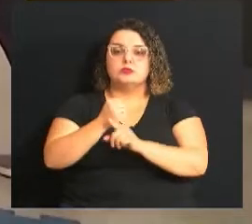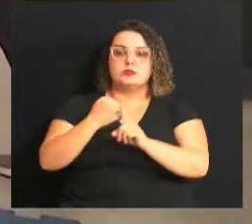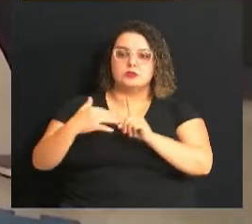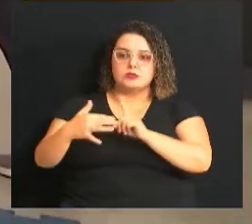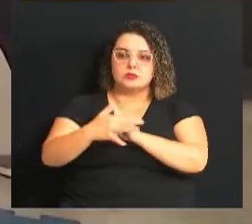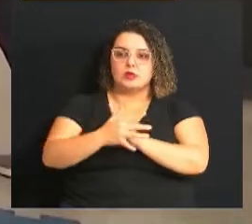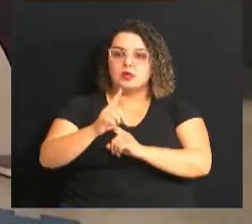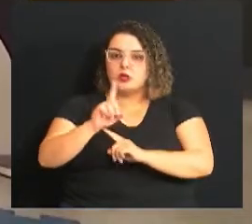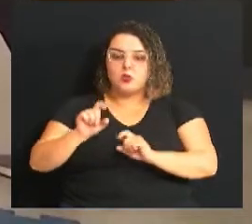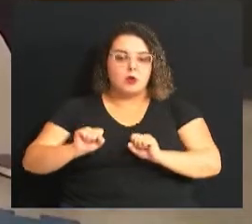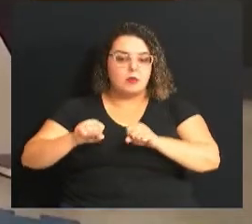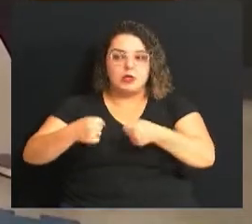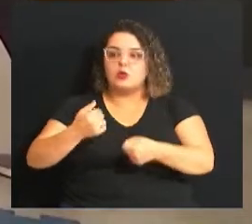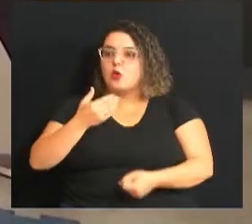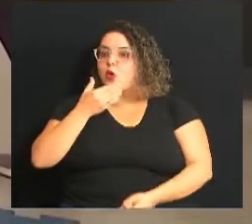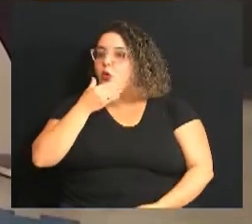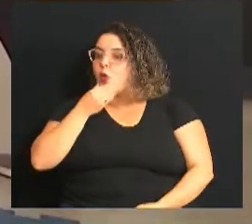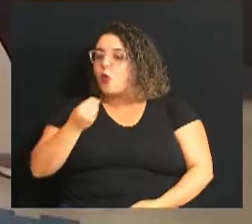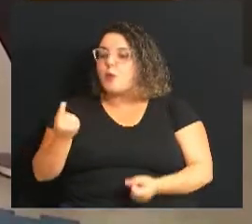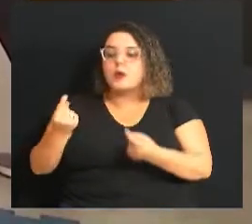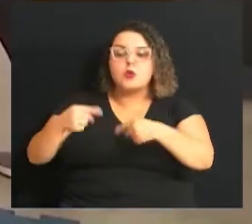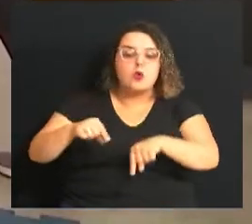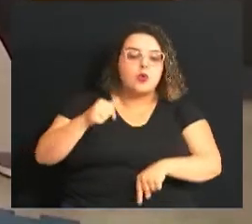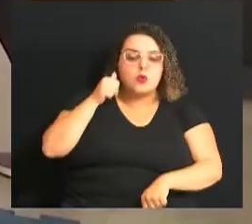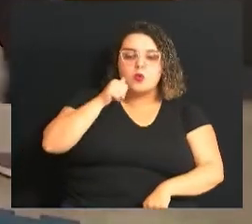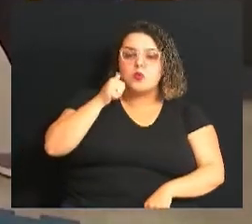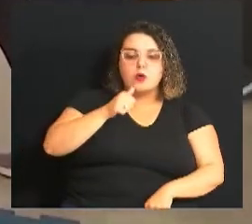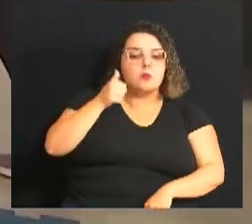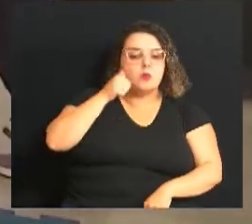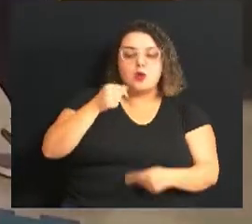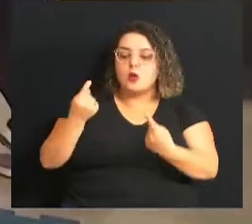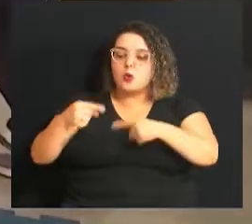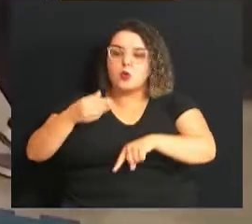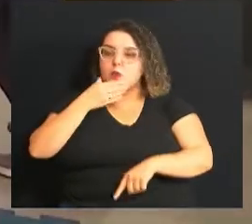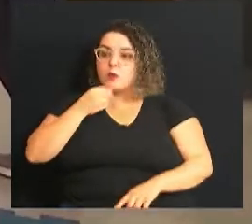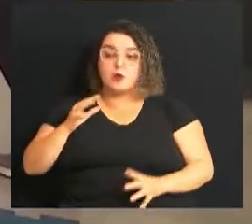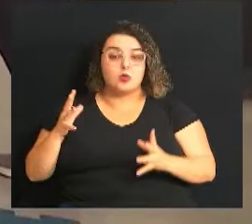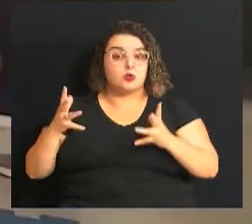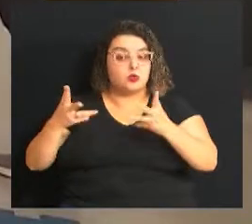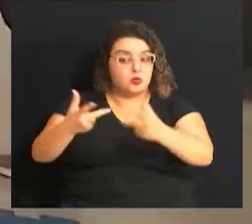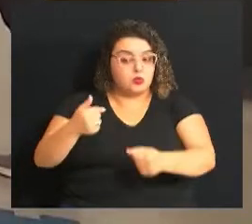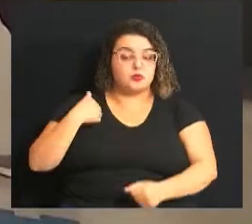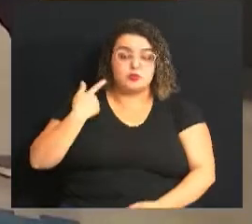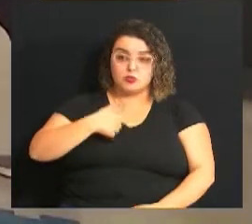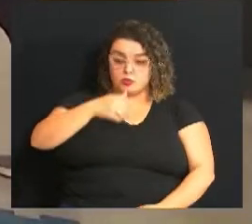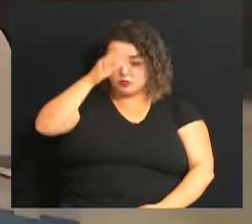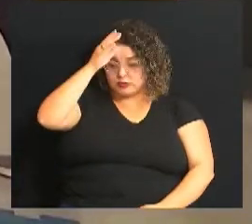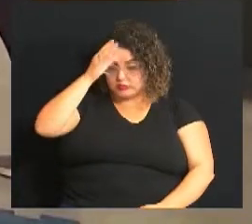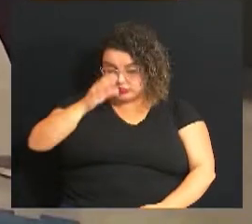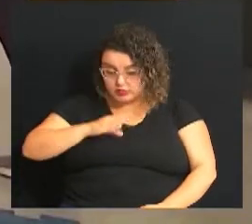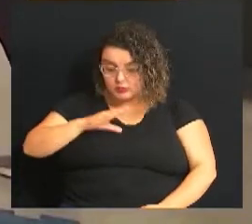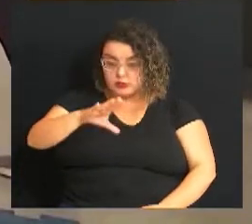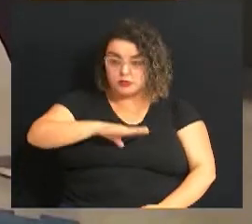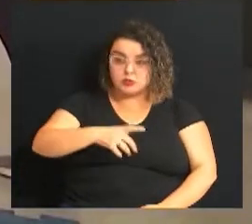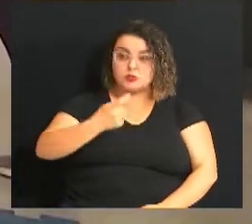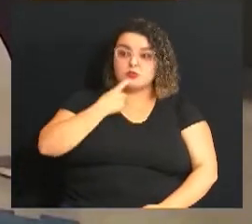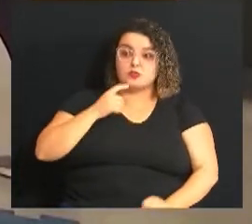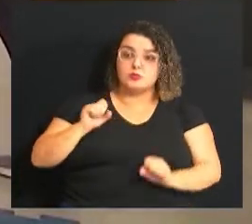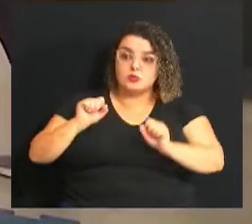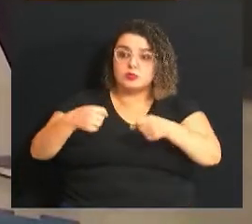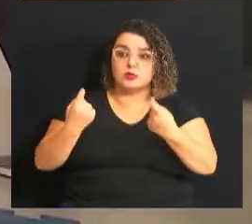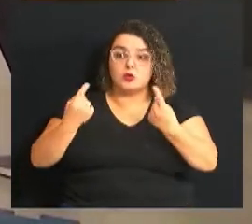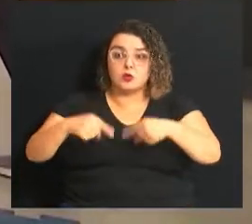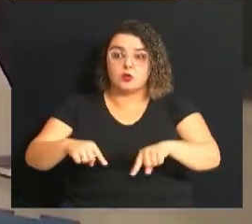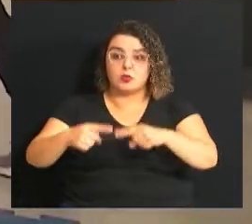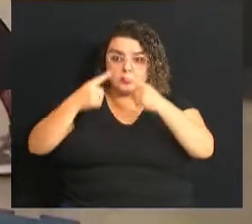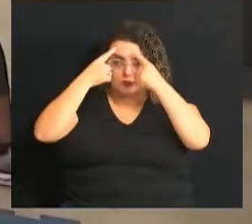luta de homem contra mulher, nem de mulher contra homem. Somos todos nós, campineiros, residentes aqui, que estamos lutando contra a violência contra a